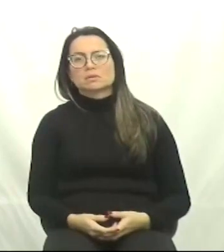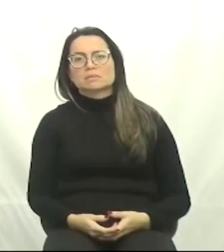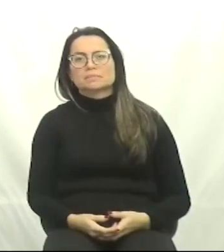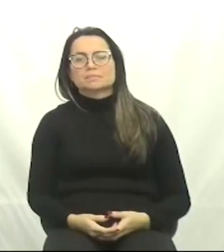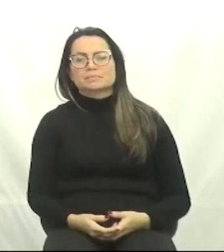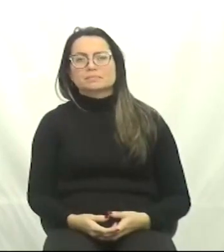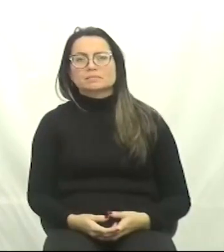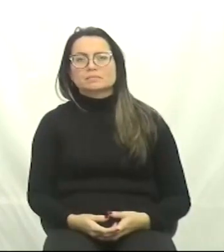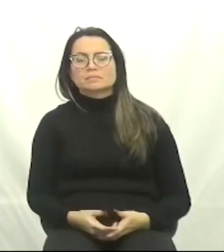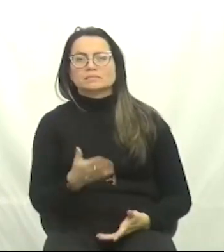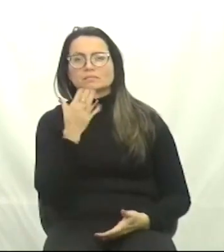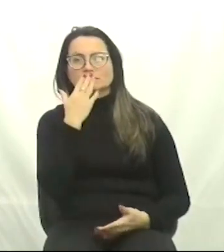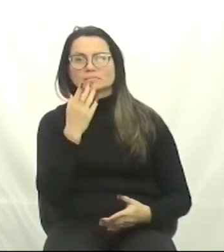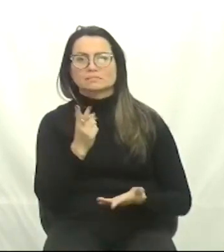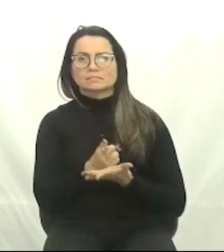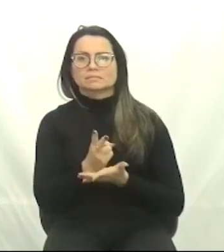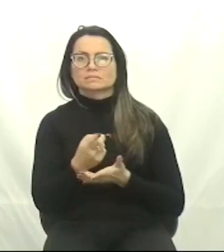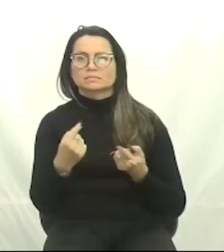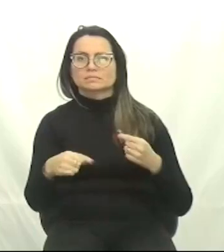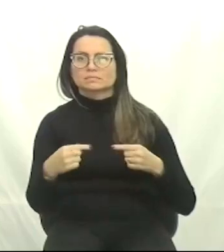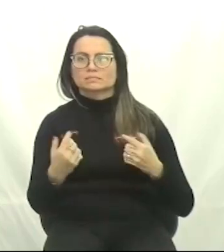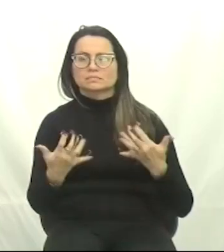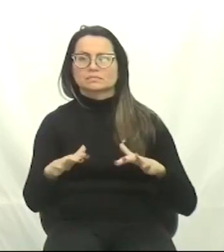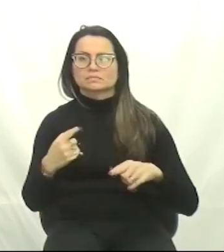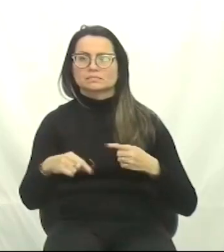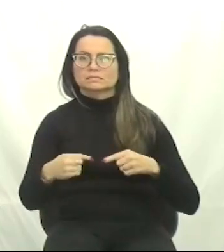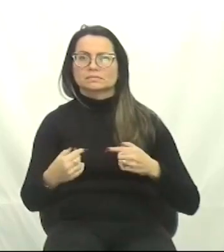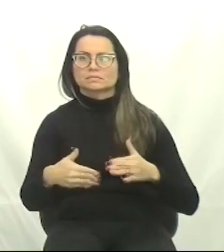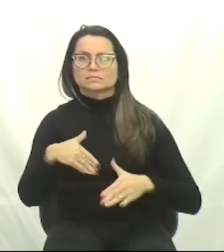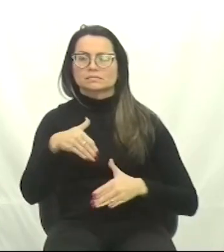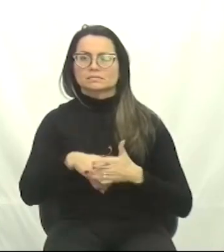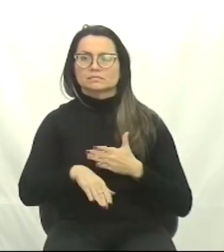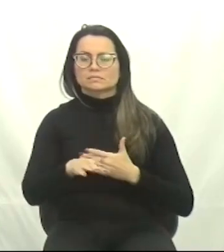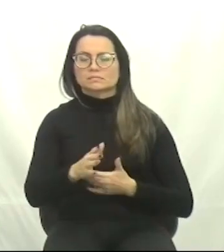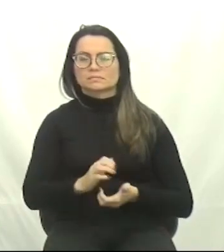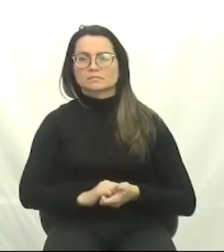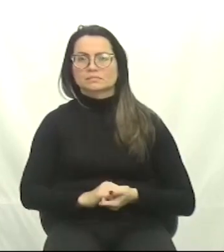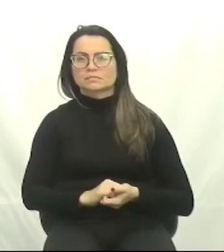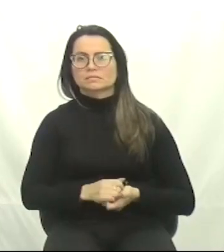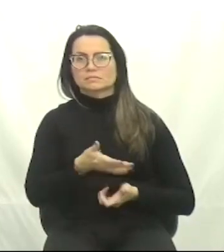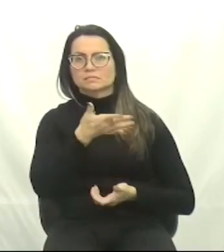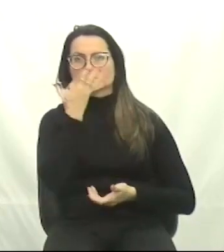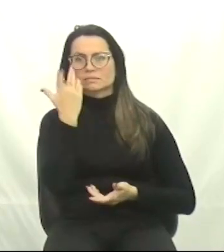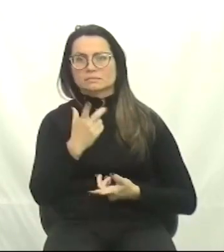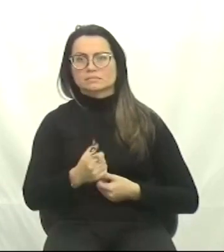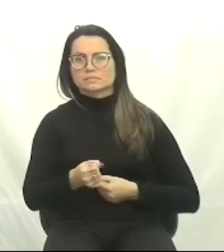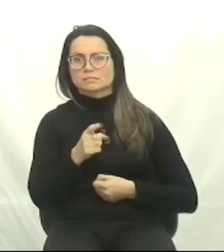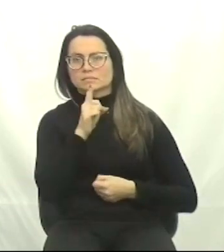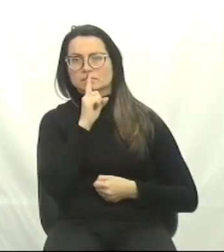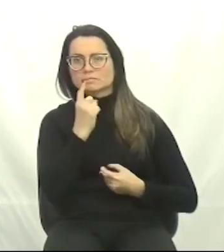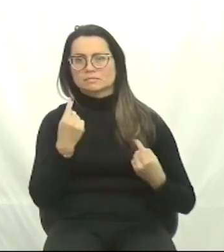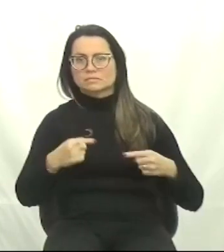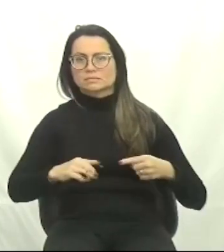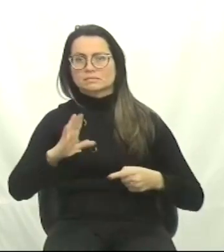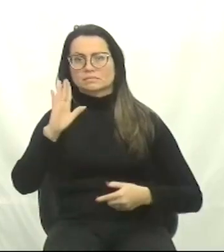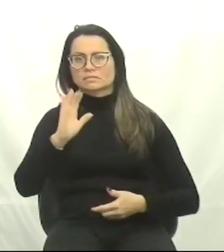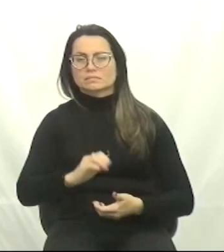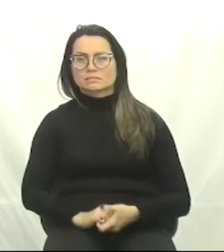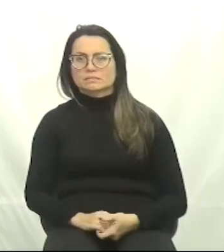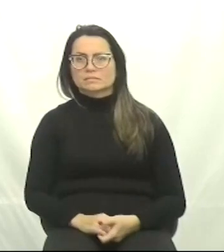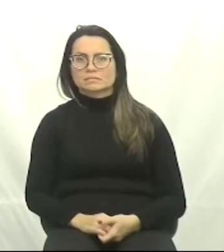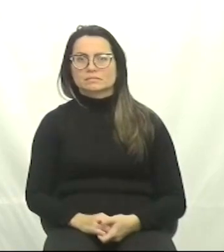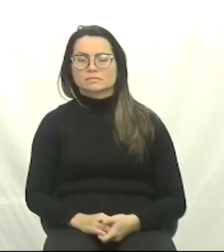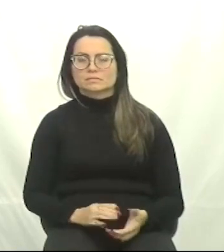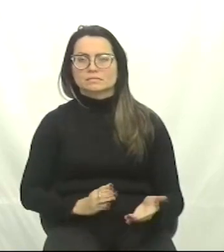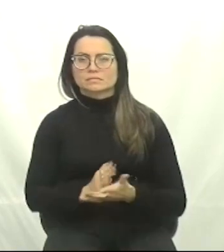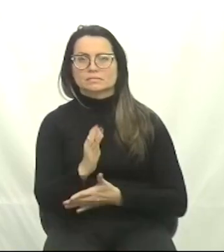Requerimento continua em discussão. Não havendo quem queira discutir, o requerimento está em votação. Os favoráveis permaneçam como estão, os contrários se